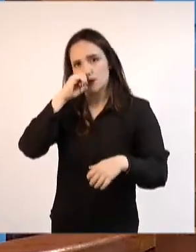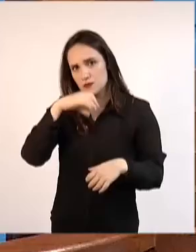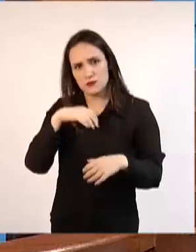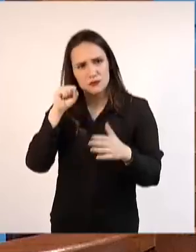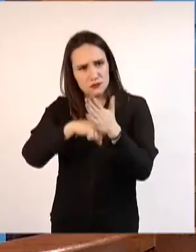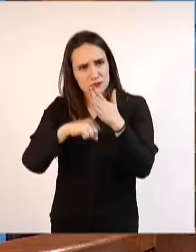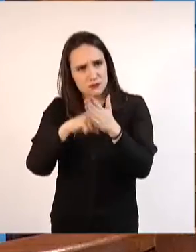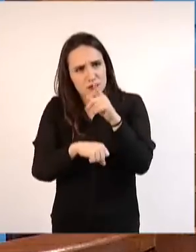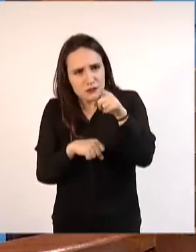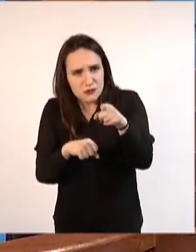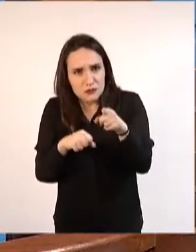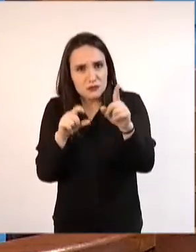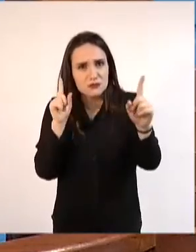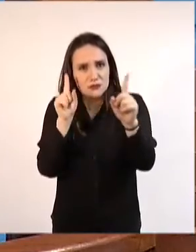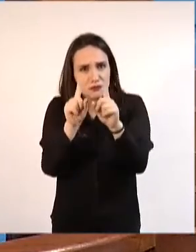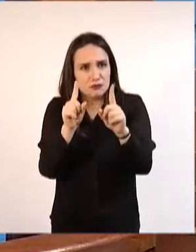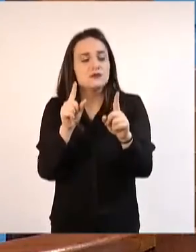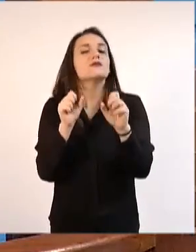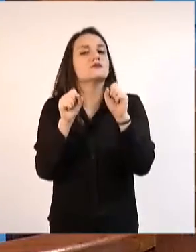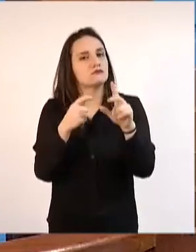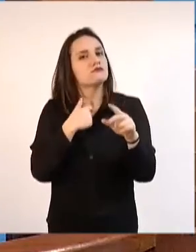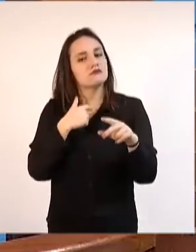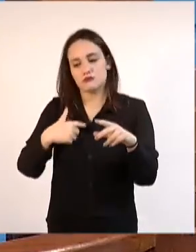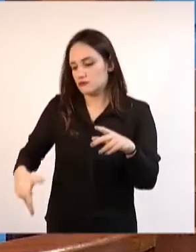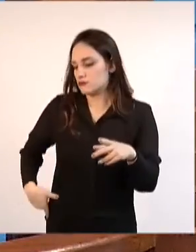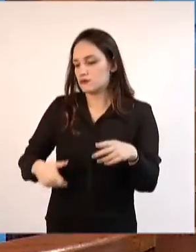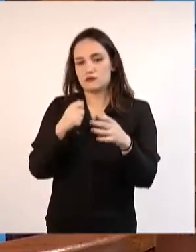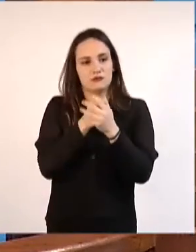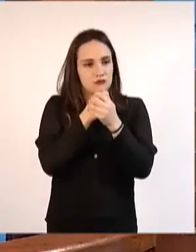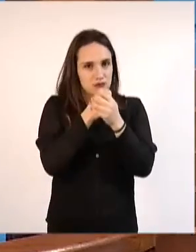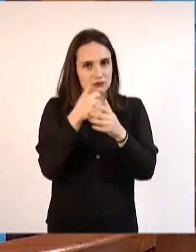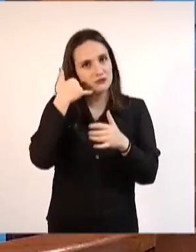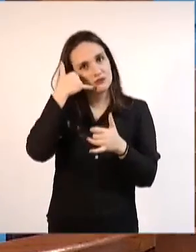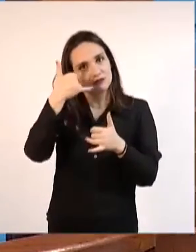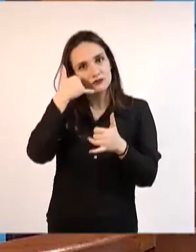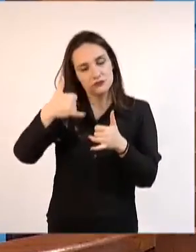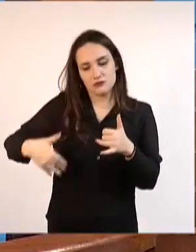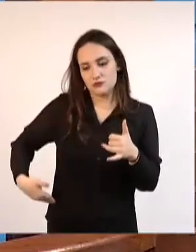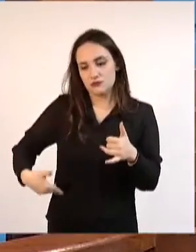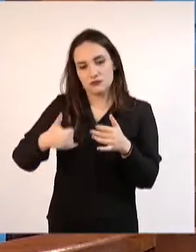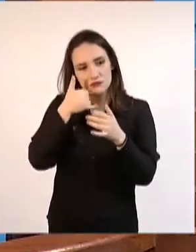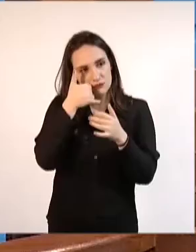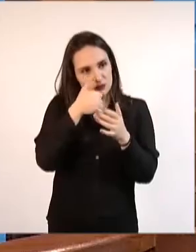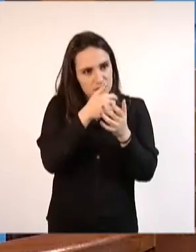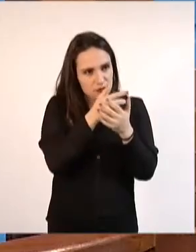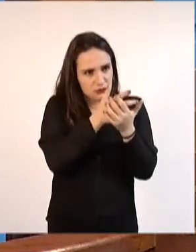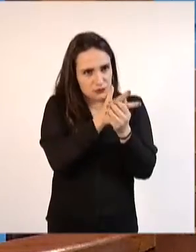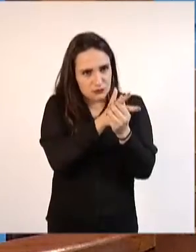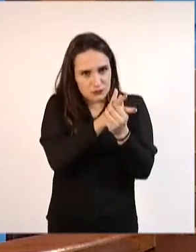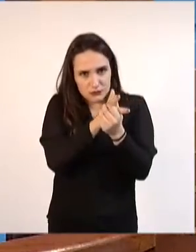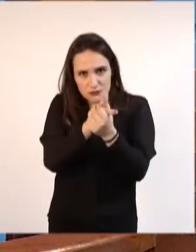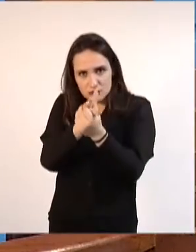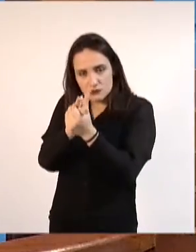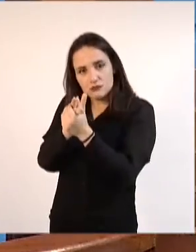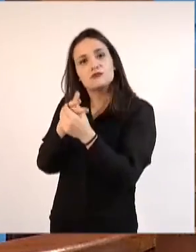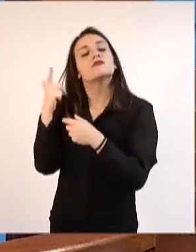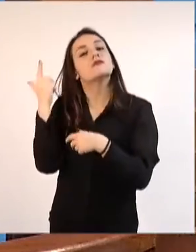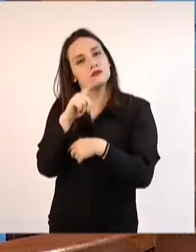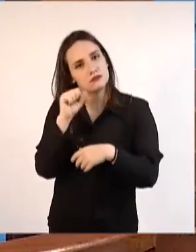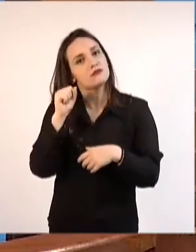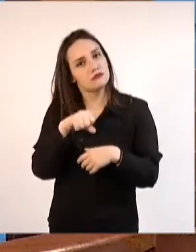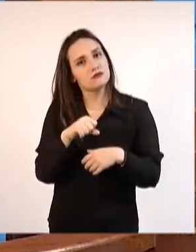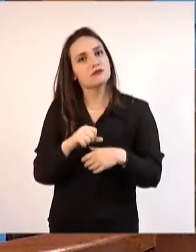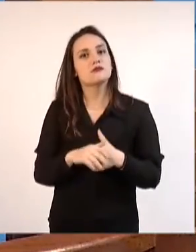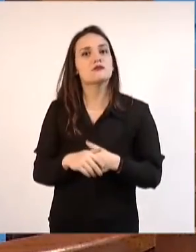internet, quando a mulher está sendo vítima da violência, também é muito importante. Mesmo que a pessoa não se exponha, né, porque não quer, mas ela pode filmar